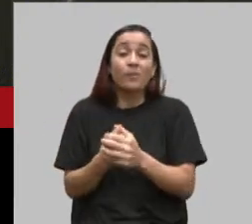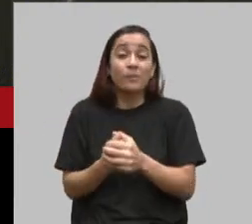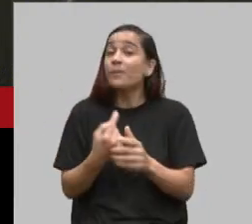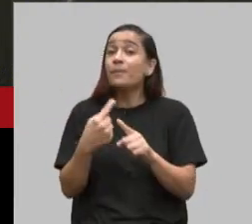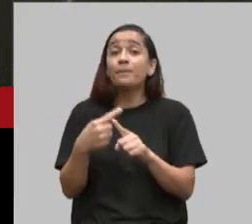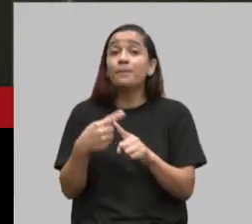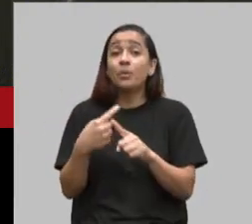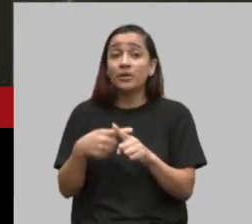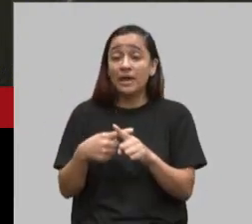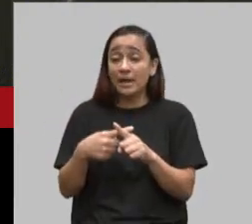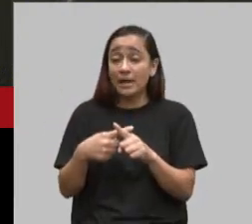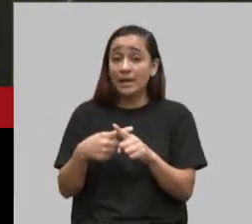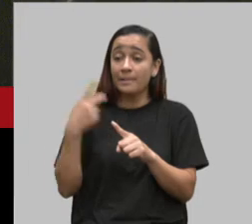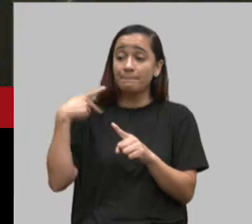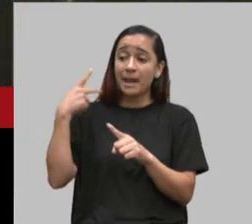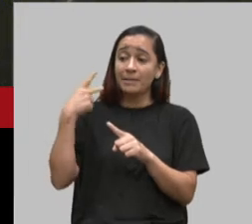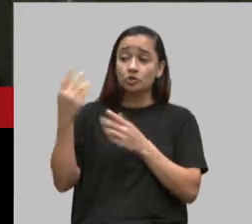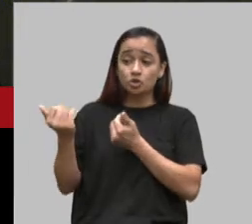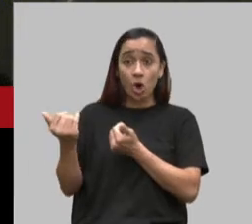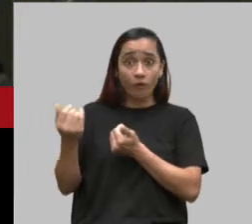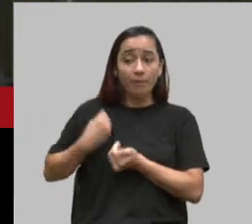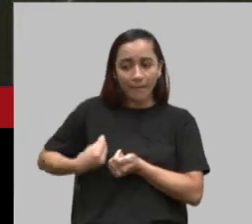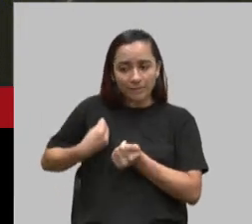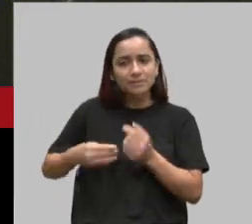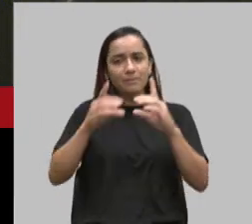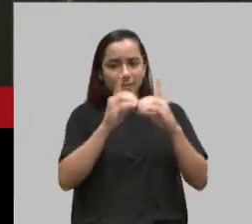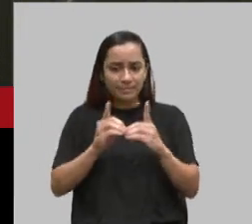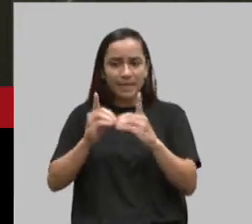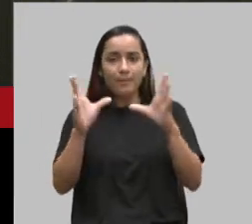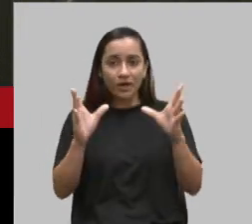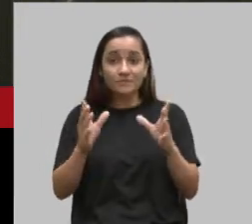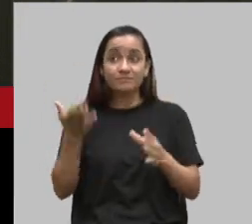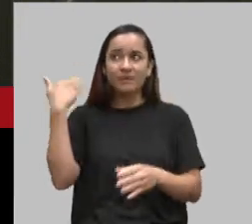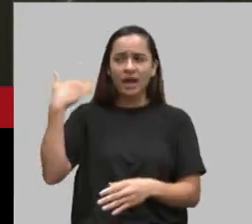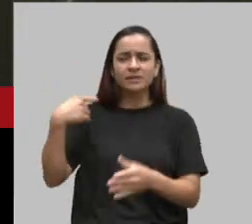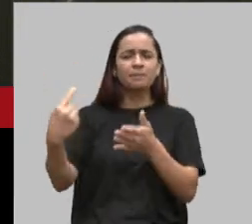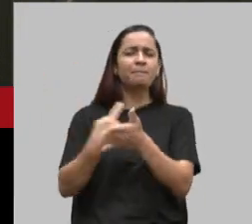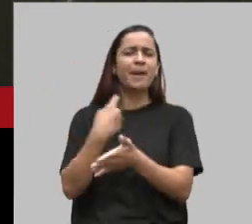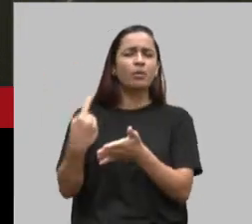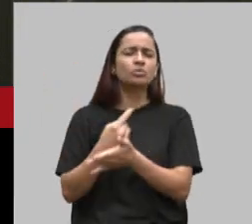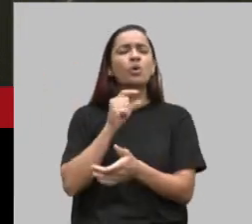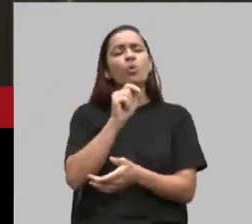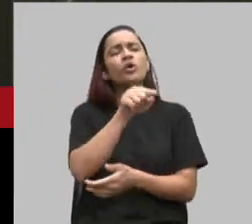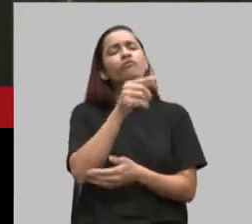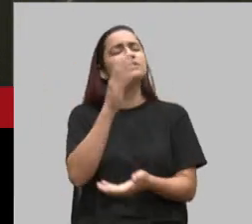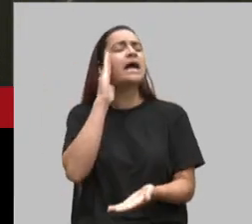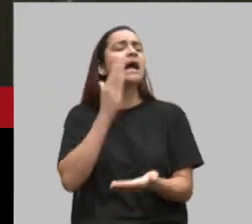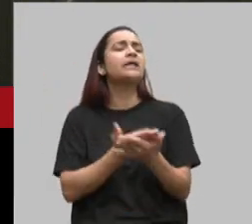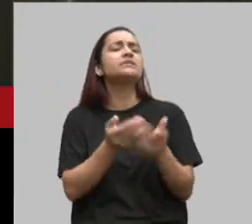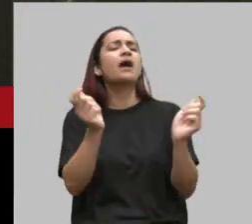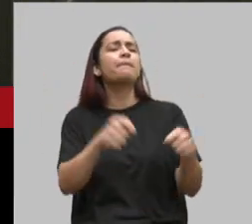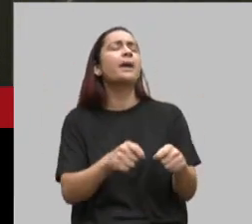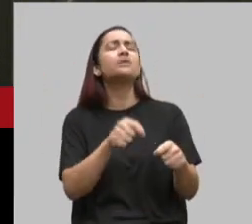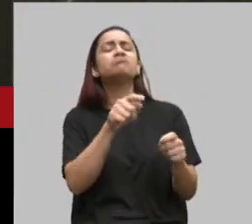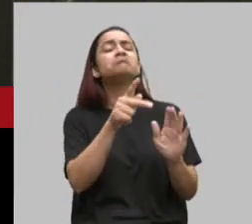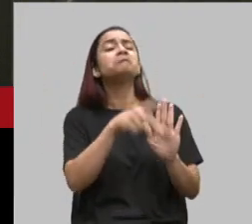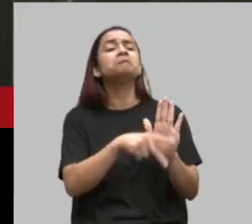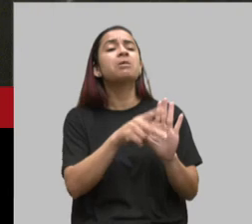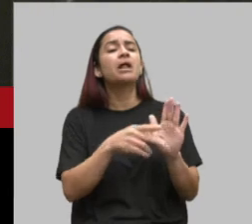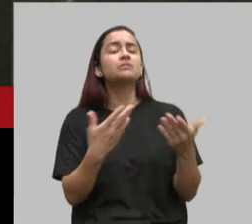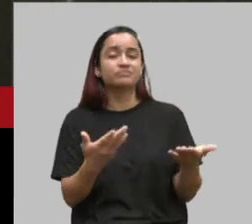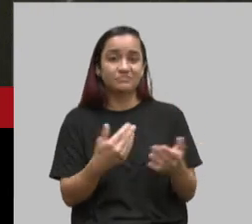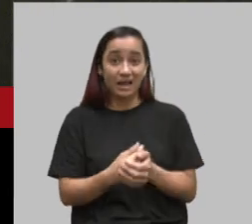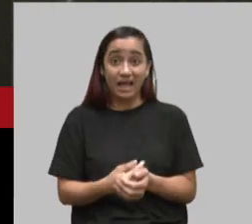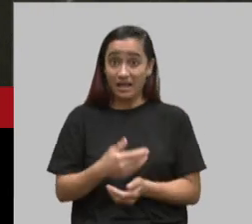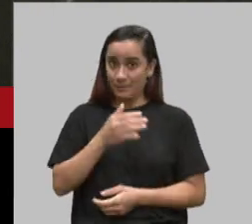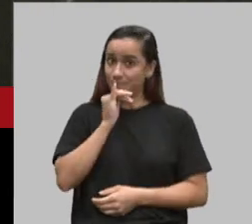parte dessa democracia quando as pessoas Me perguntaram o que eu esperava do PJ enquanto eu estava aqui foi que na minha cidade eu tinha perdido um